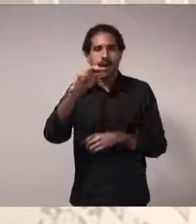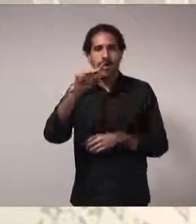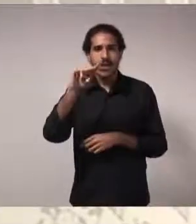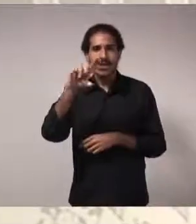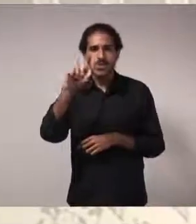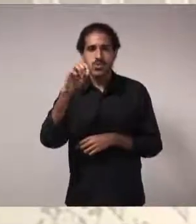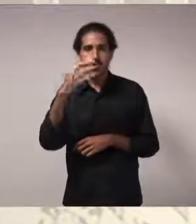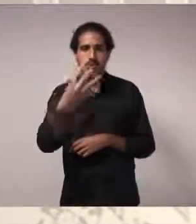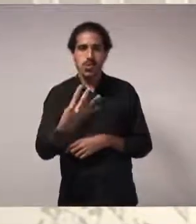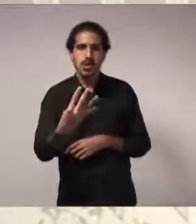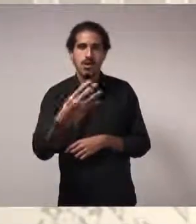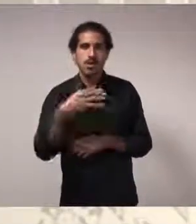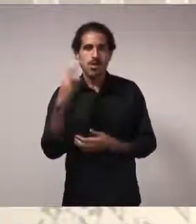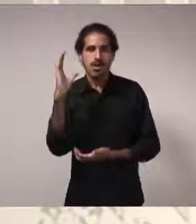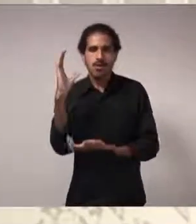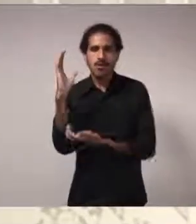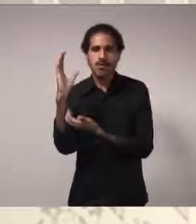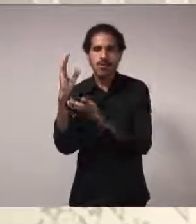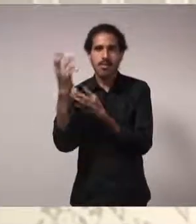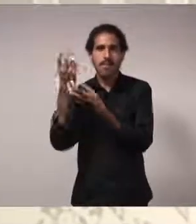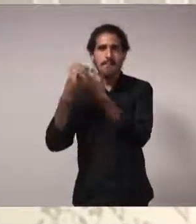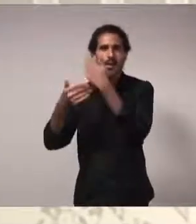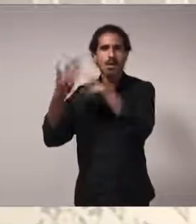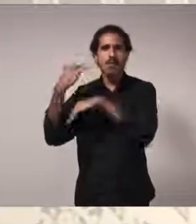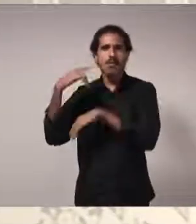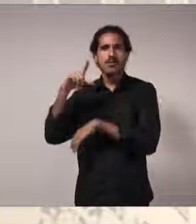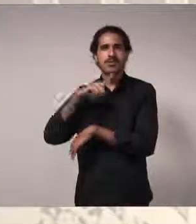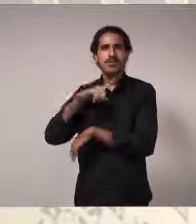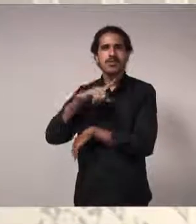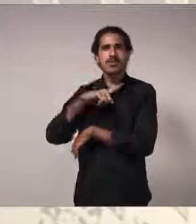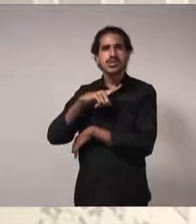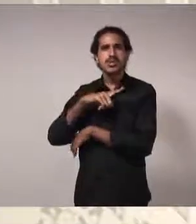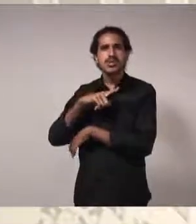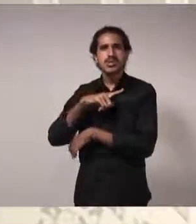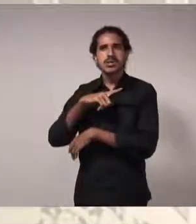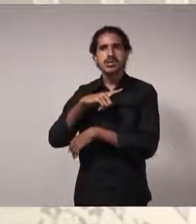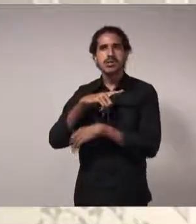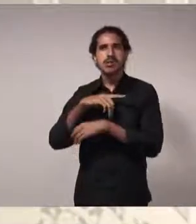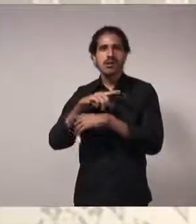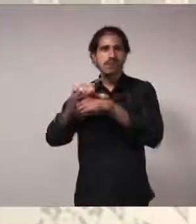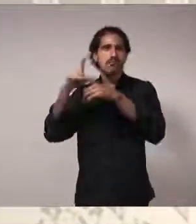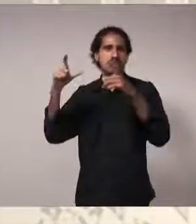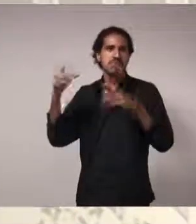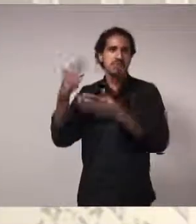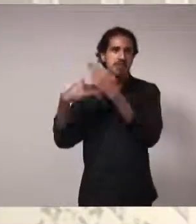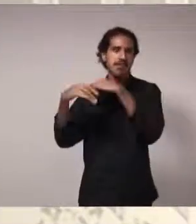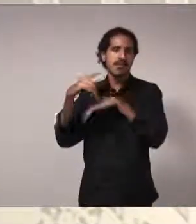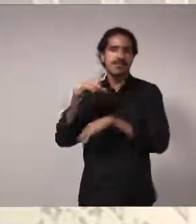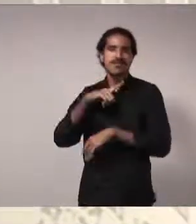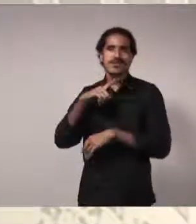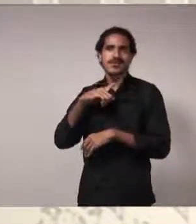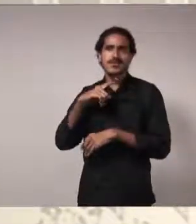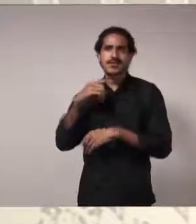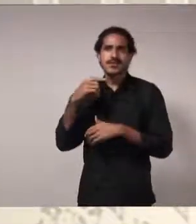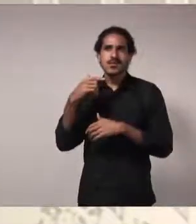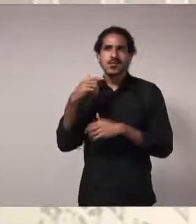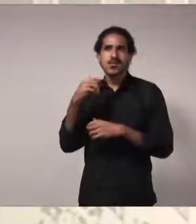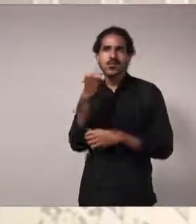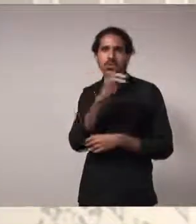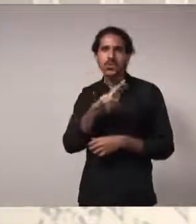os elevadores. Eles eram elevadores que, como a maioria dos elevadores antigos, trabalhavam com corrente